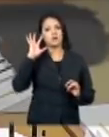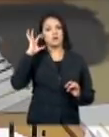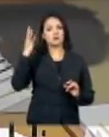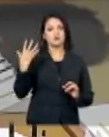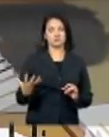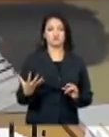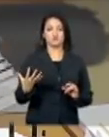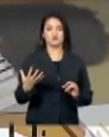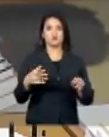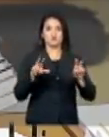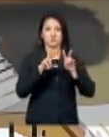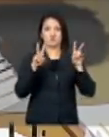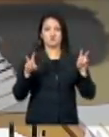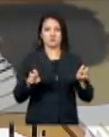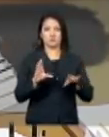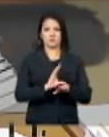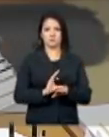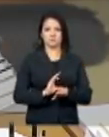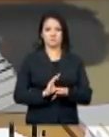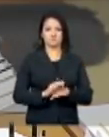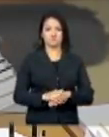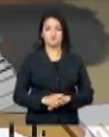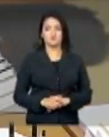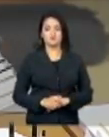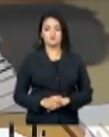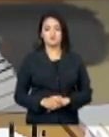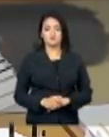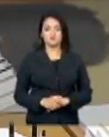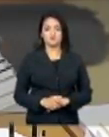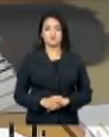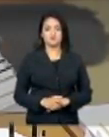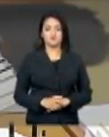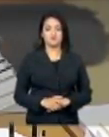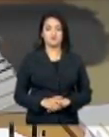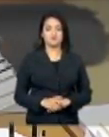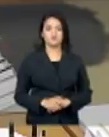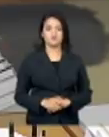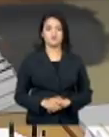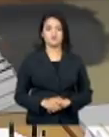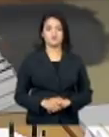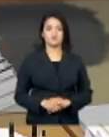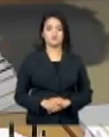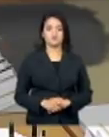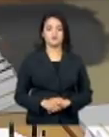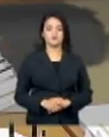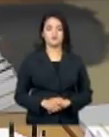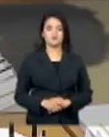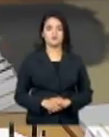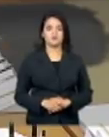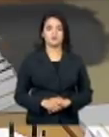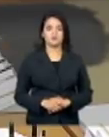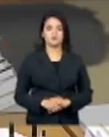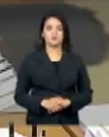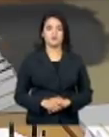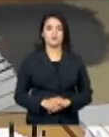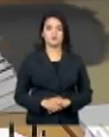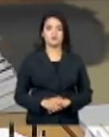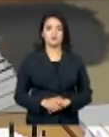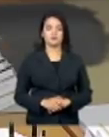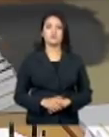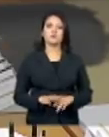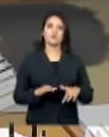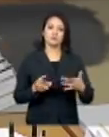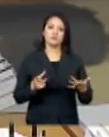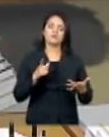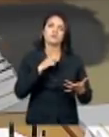tema constitucional nesse item houve maioria simples